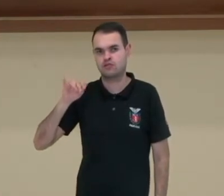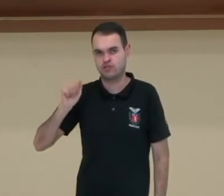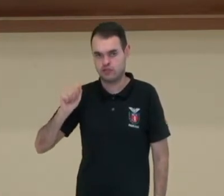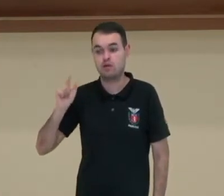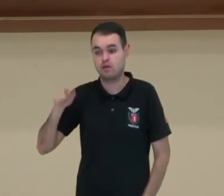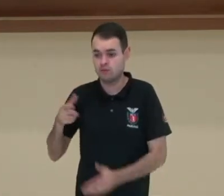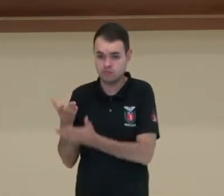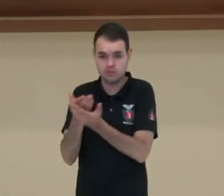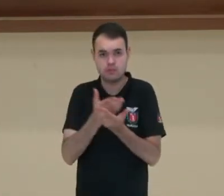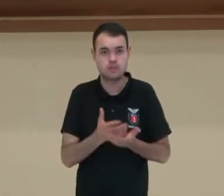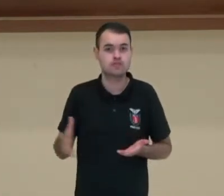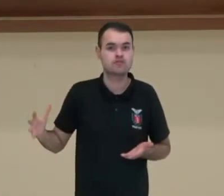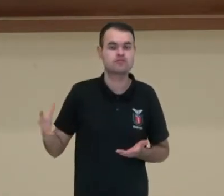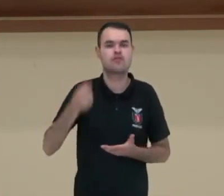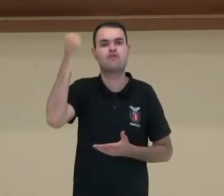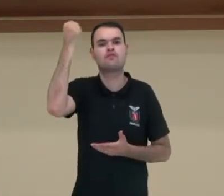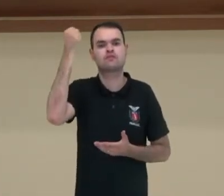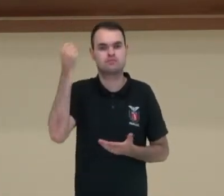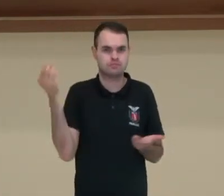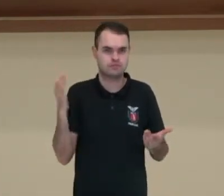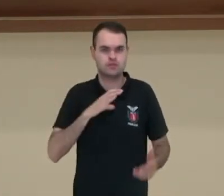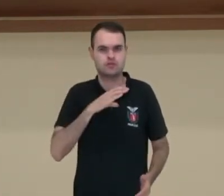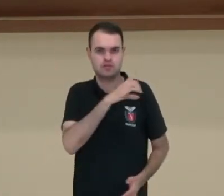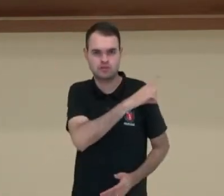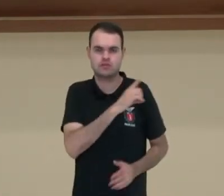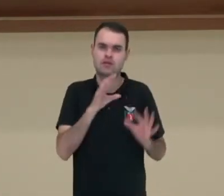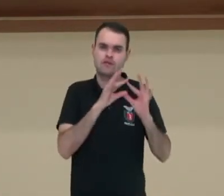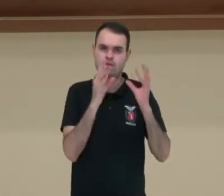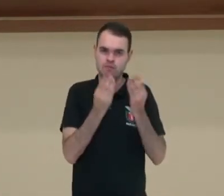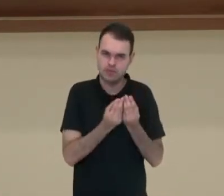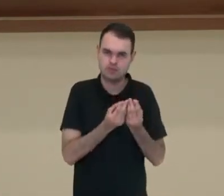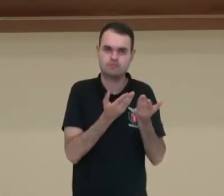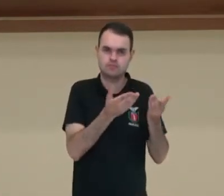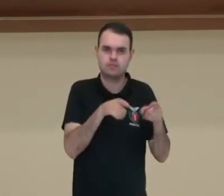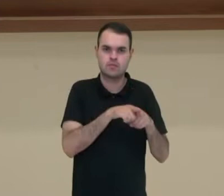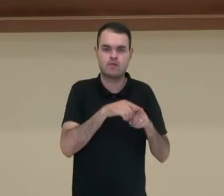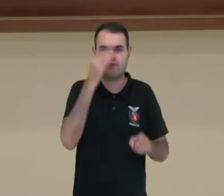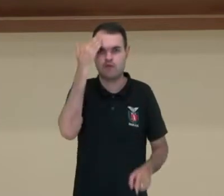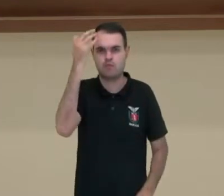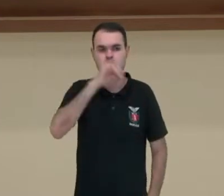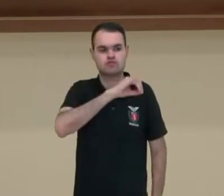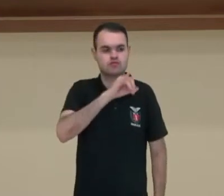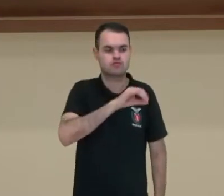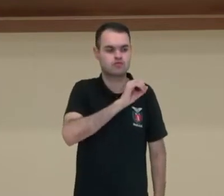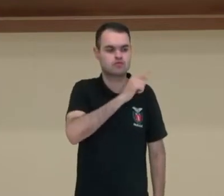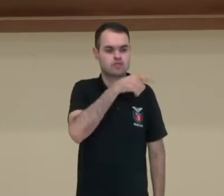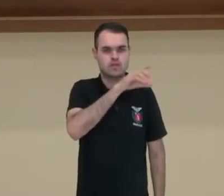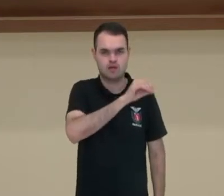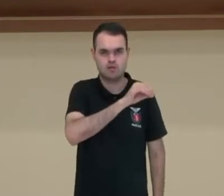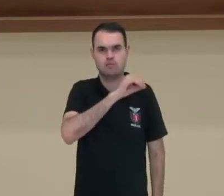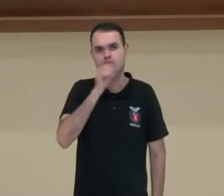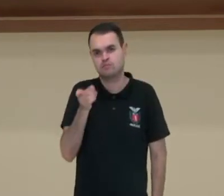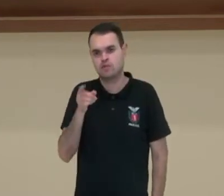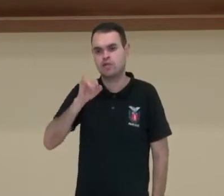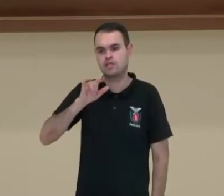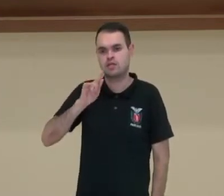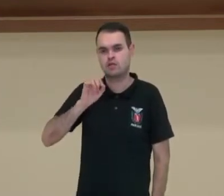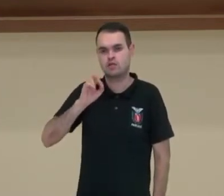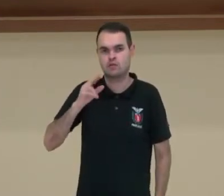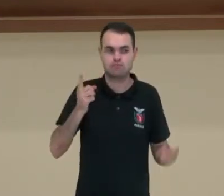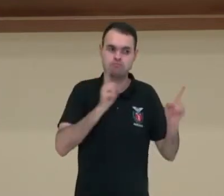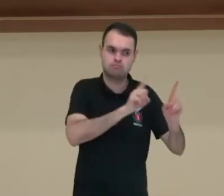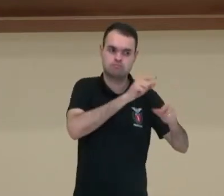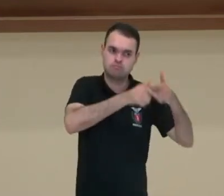os coordenador aí, né, da família Chimes, né, o João e o Igor, né, e eles fizeram todo um